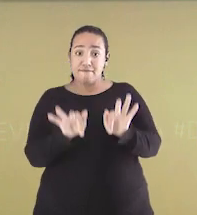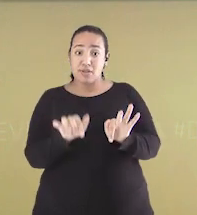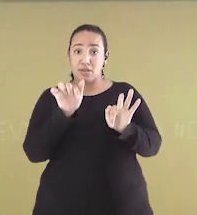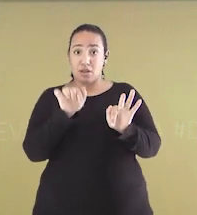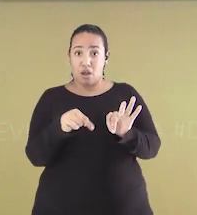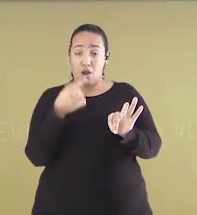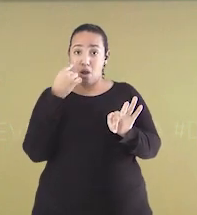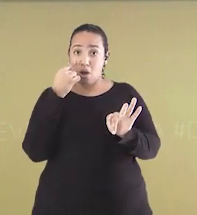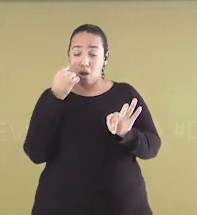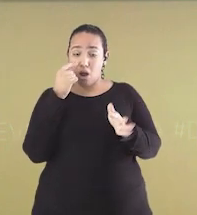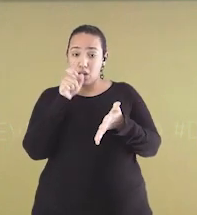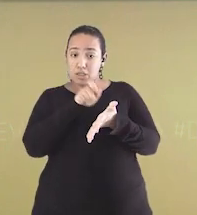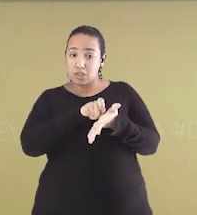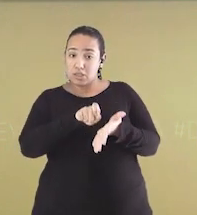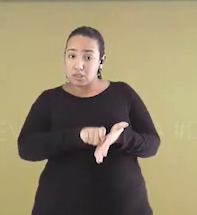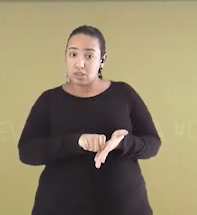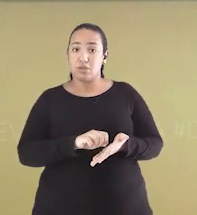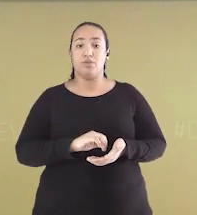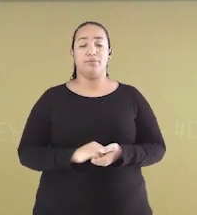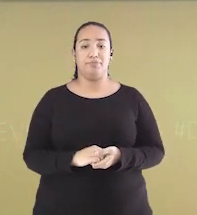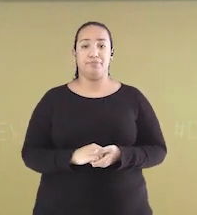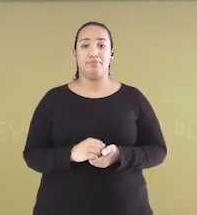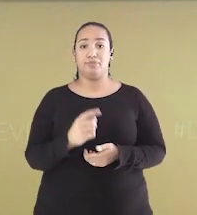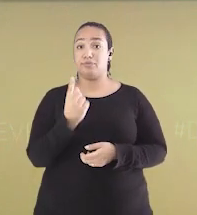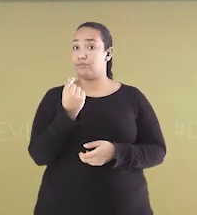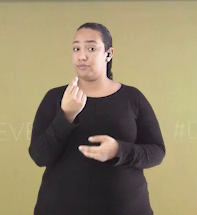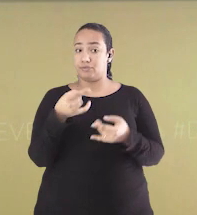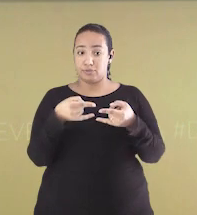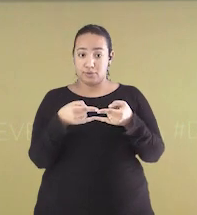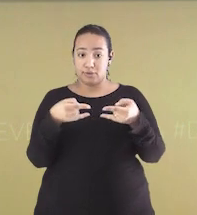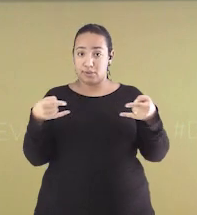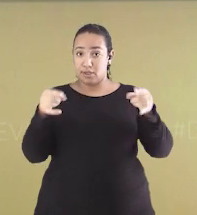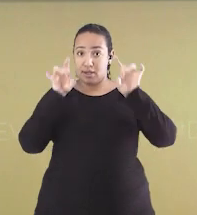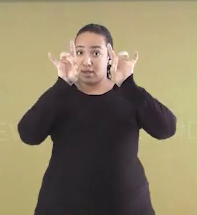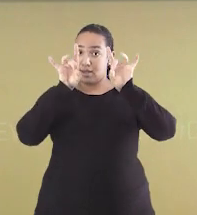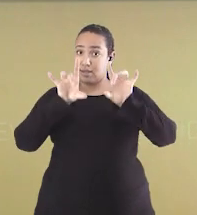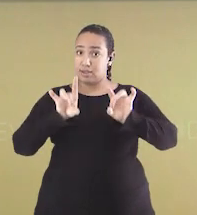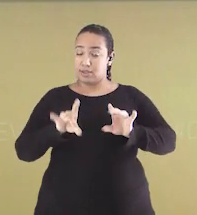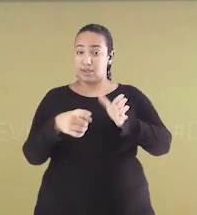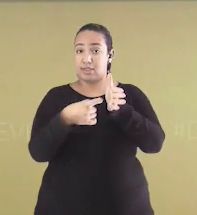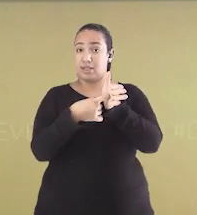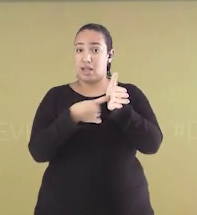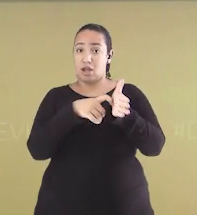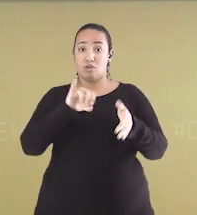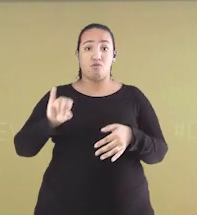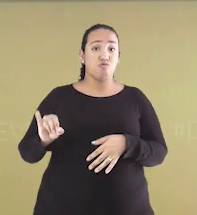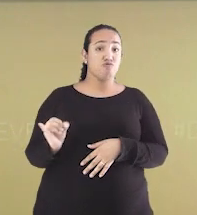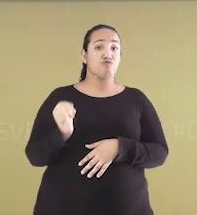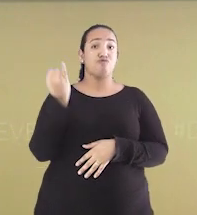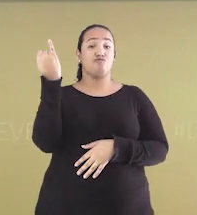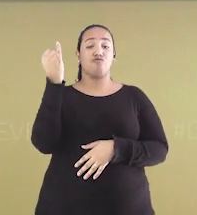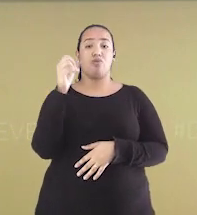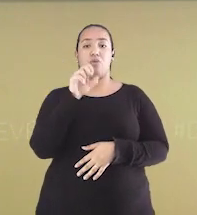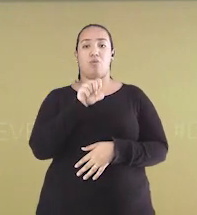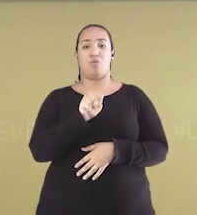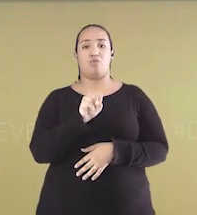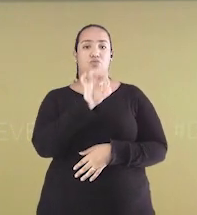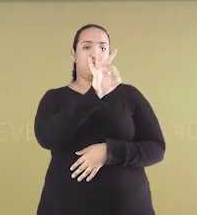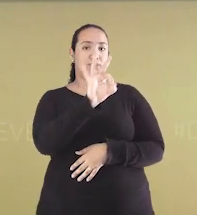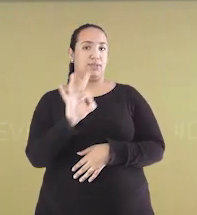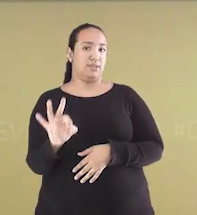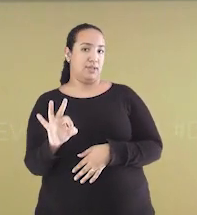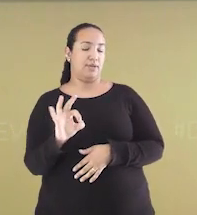estava escrito o seguinte: cheque especial, taxa de juros de 8% ao